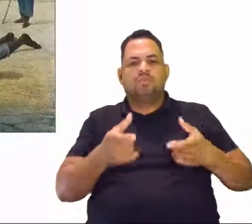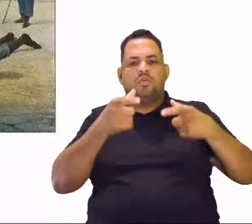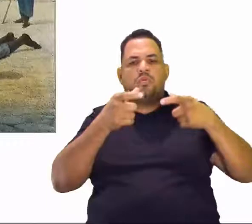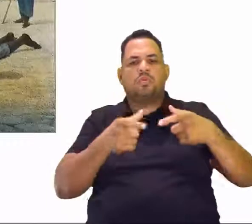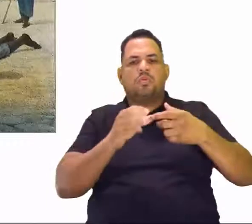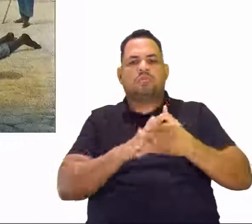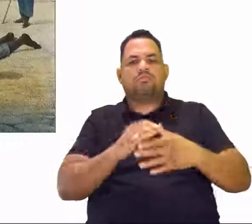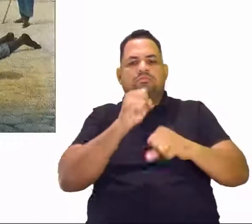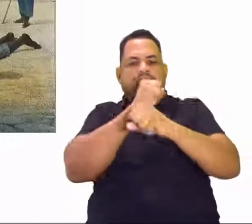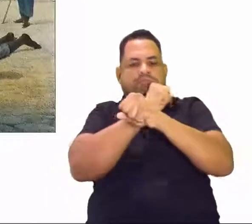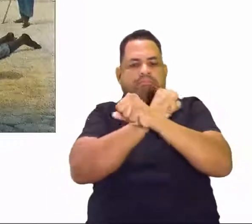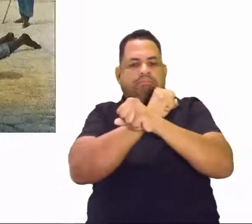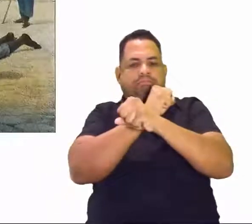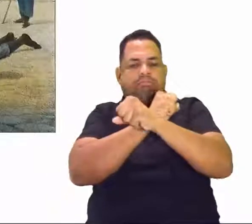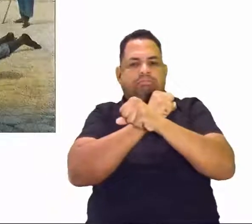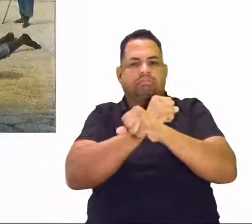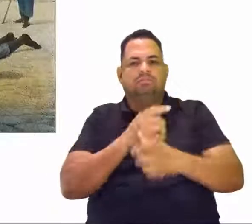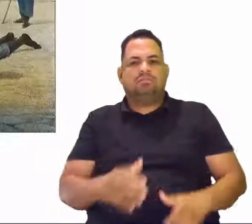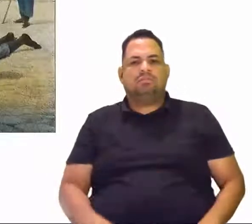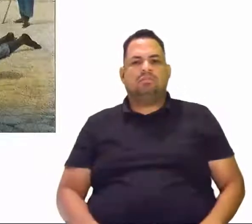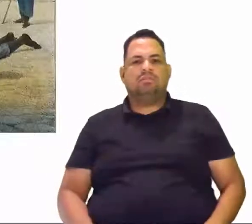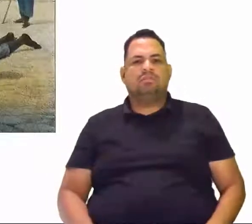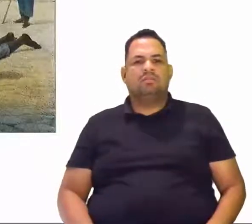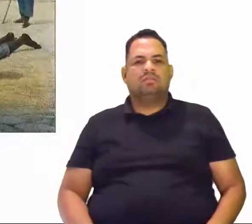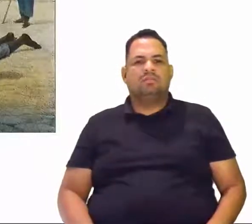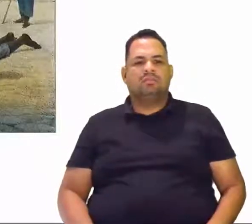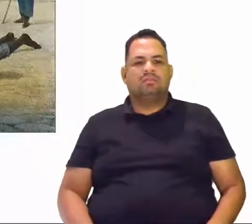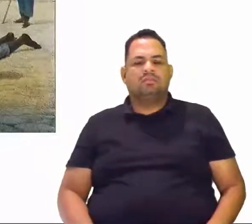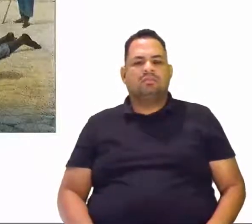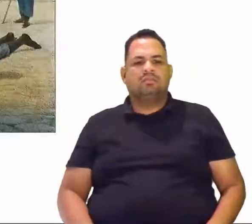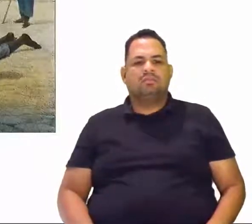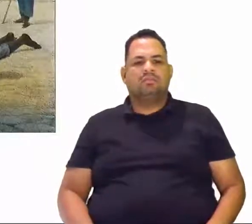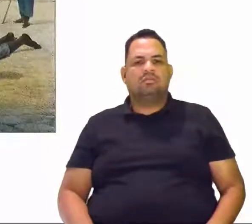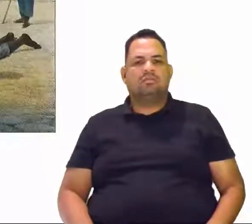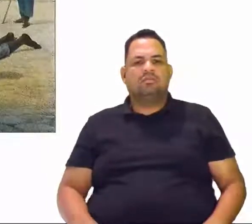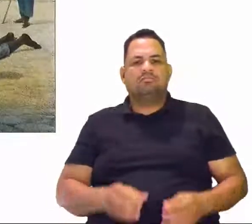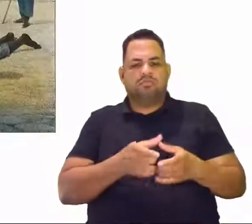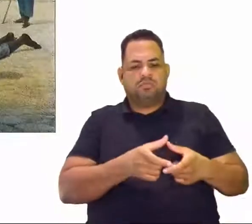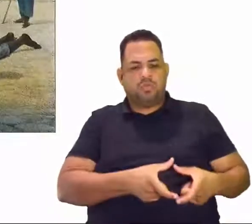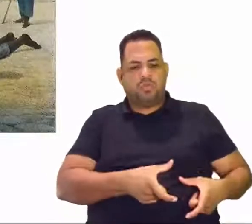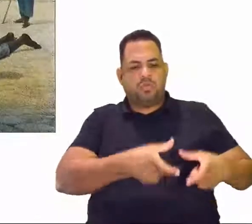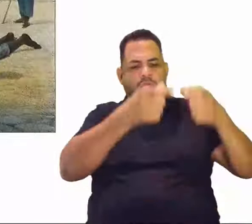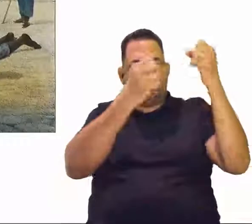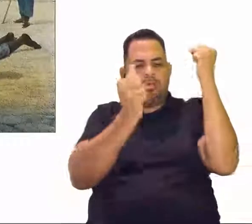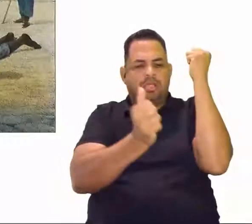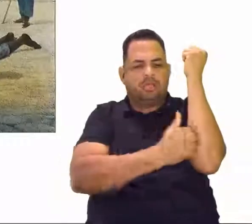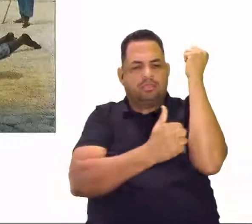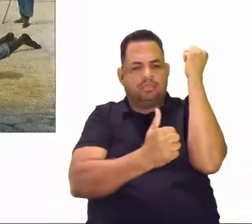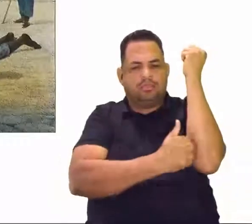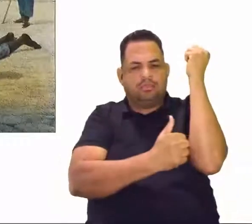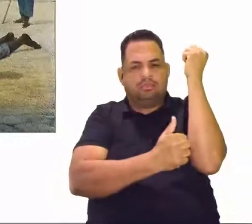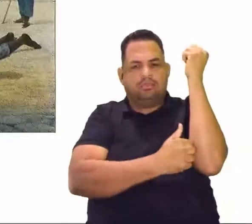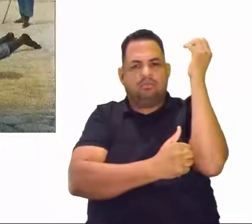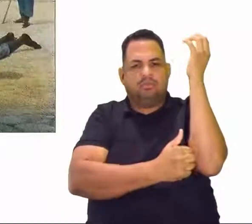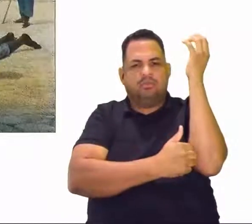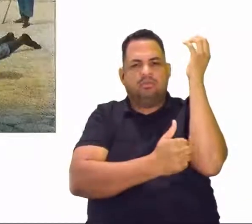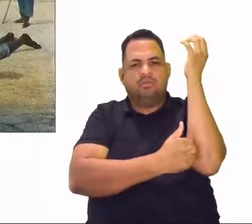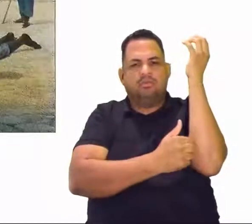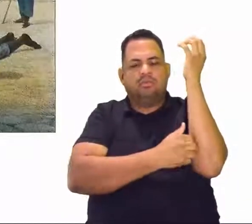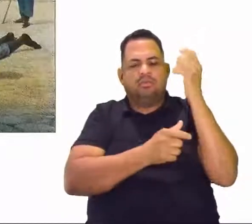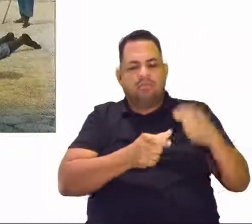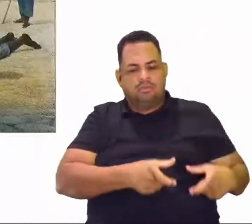então Pelourinho é um é um pau né com sua São Paulo ali que